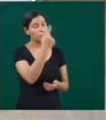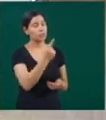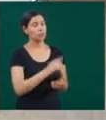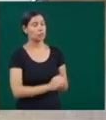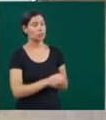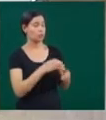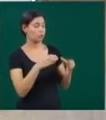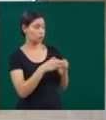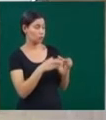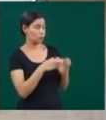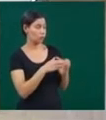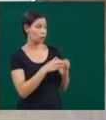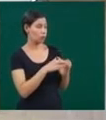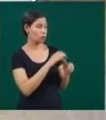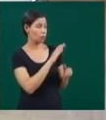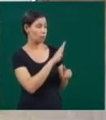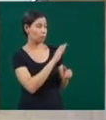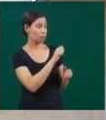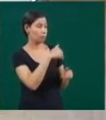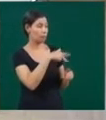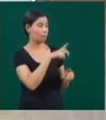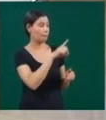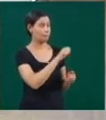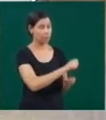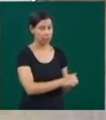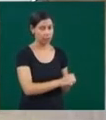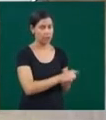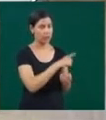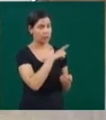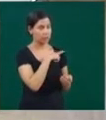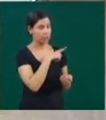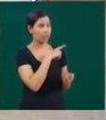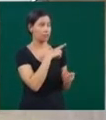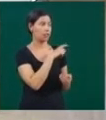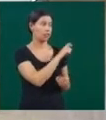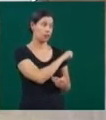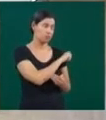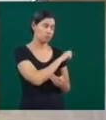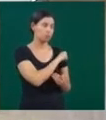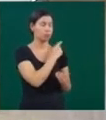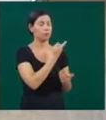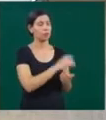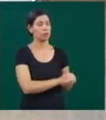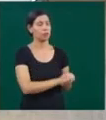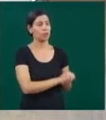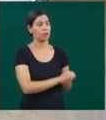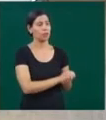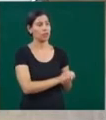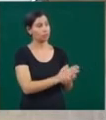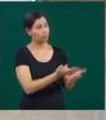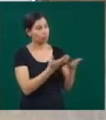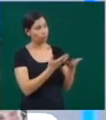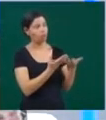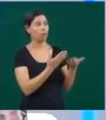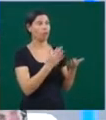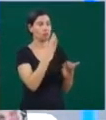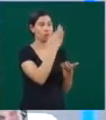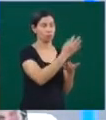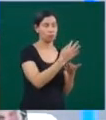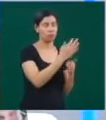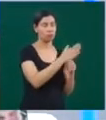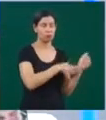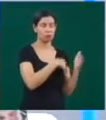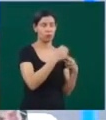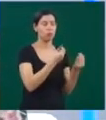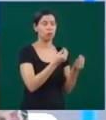nós aqui tem muito estudante inclusive também que tem um futuro profissional e independente de música por exemplo mas que também é um grande músico assim o